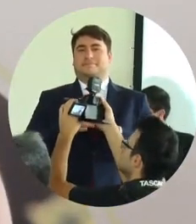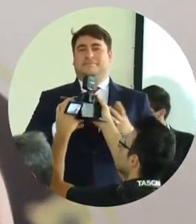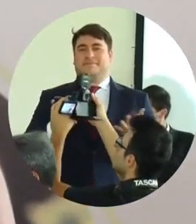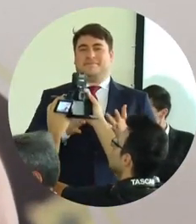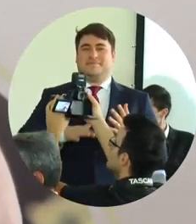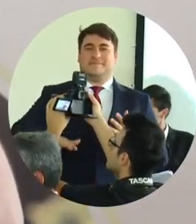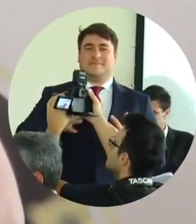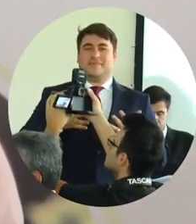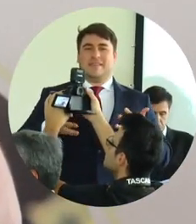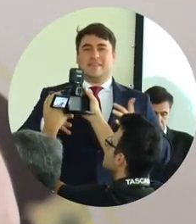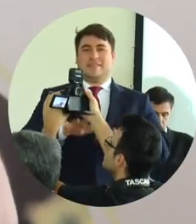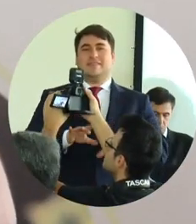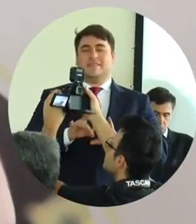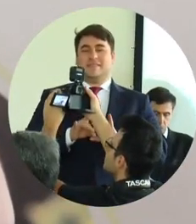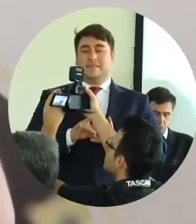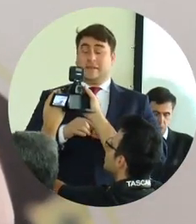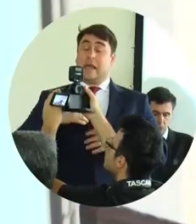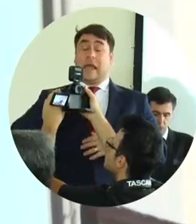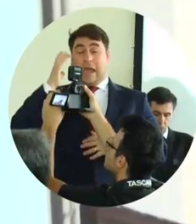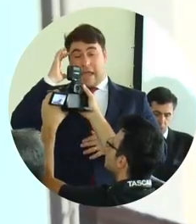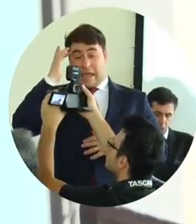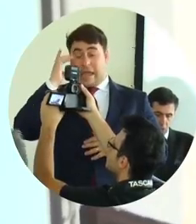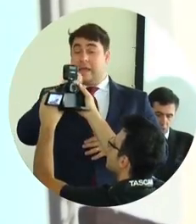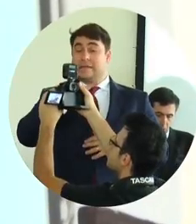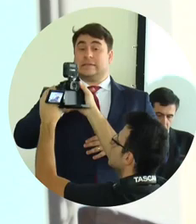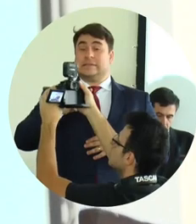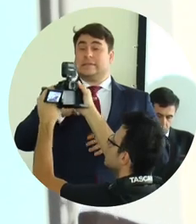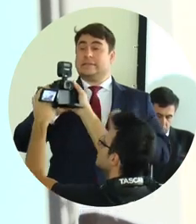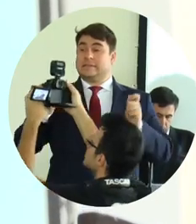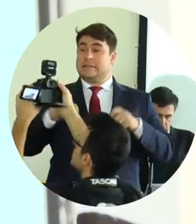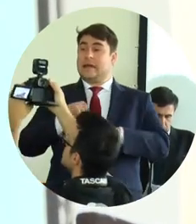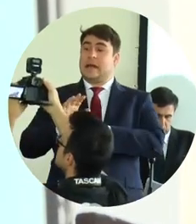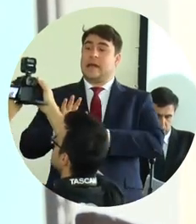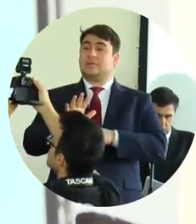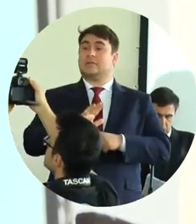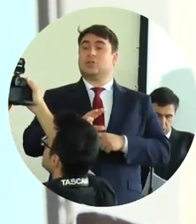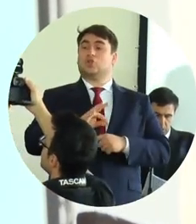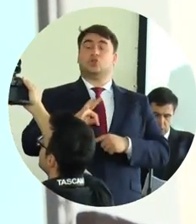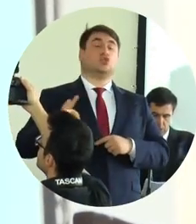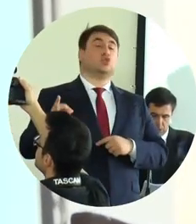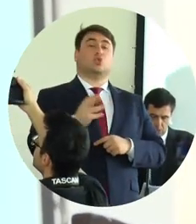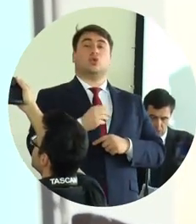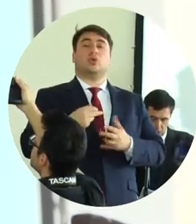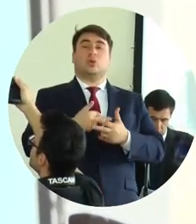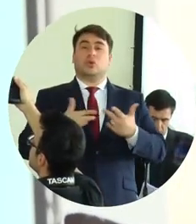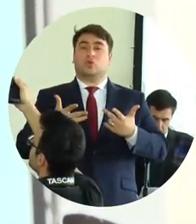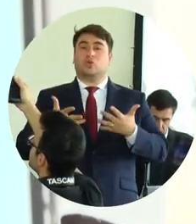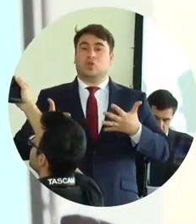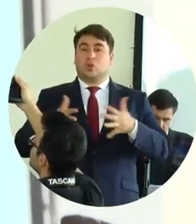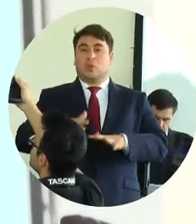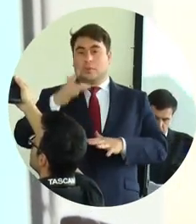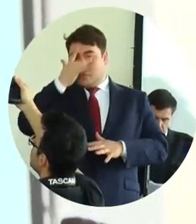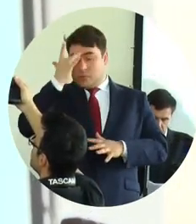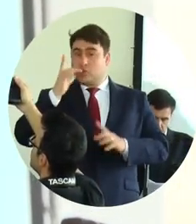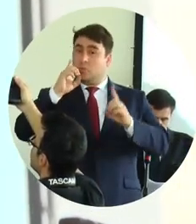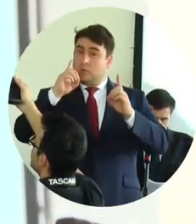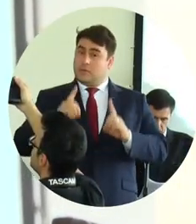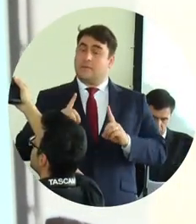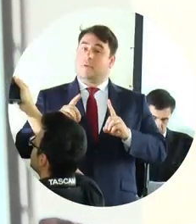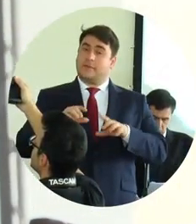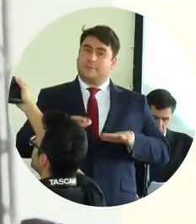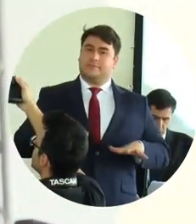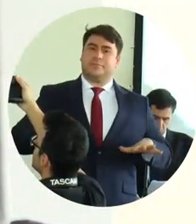inclusão, e eu acho que isso tem ajudado todo esse cenário de incluir a pessoa com deficiência no mercado de